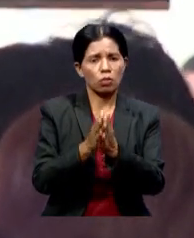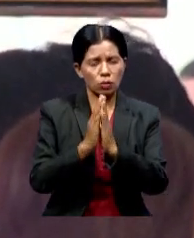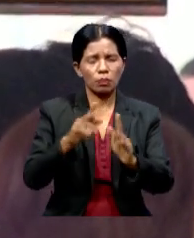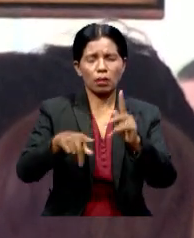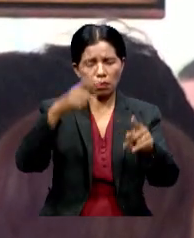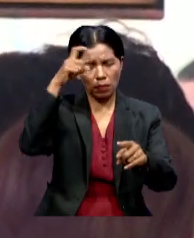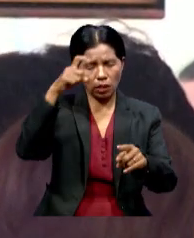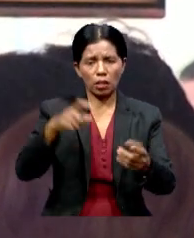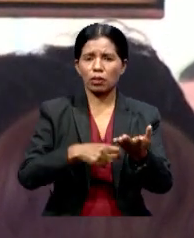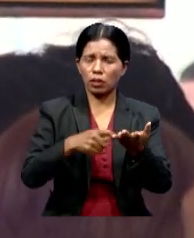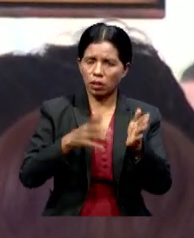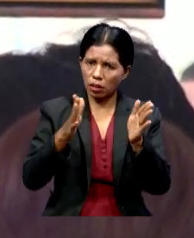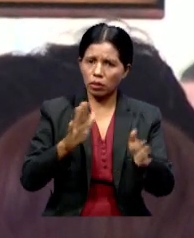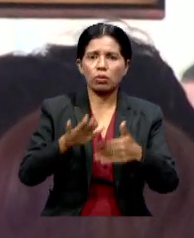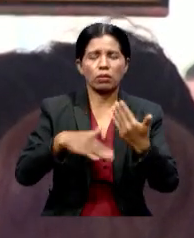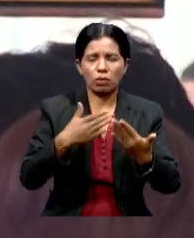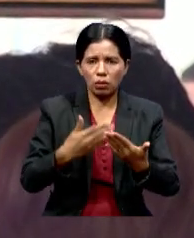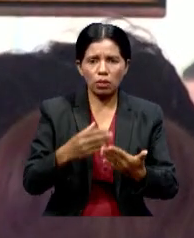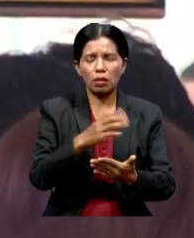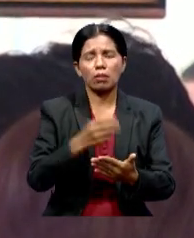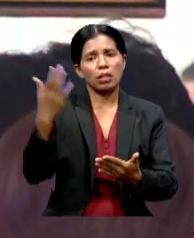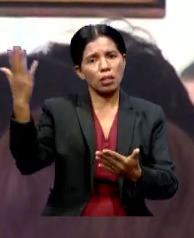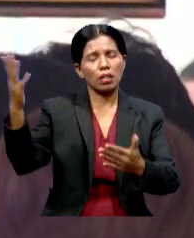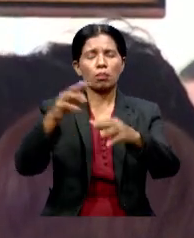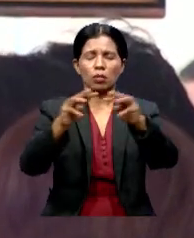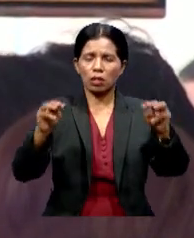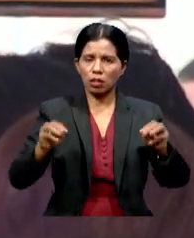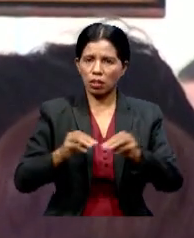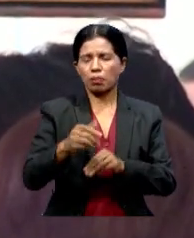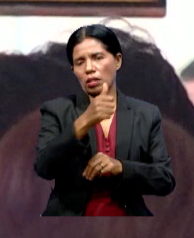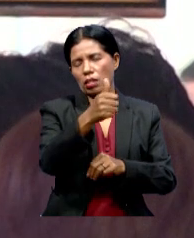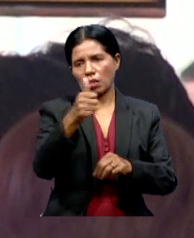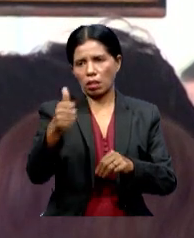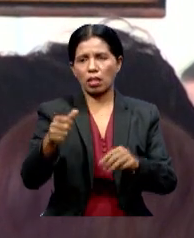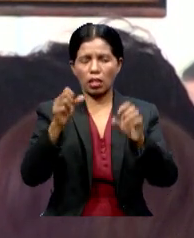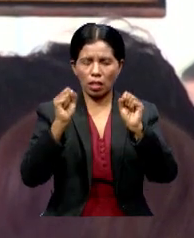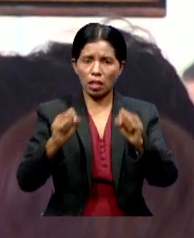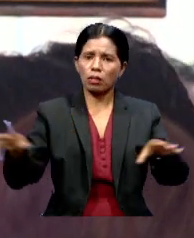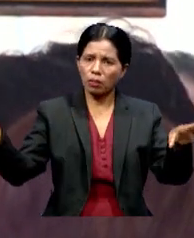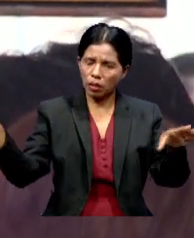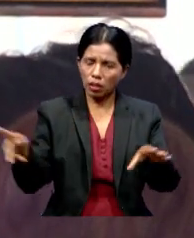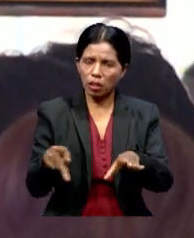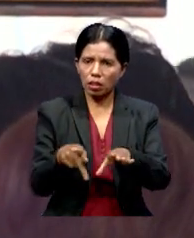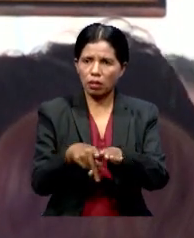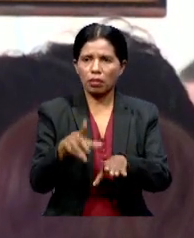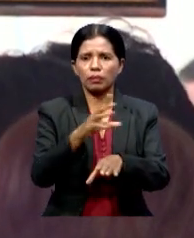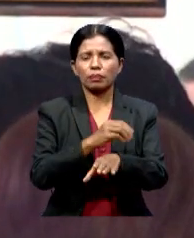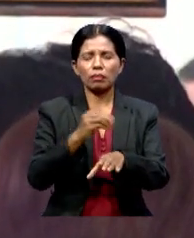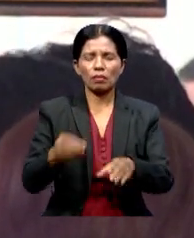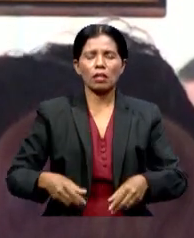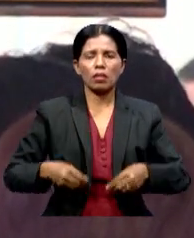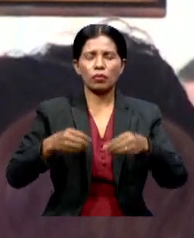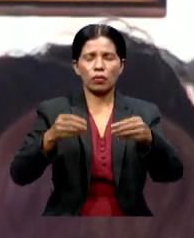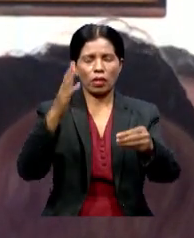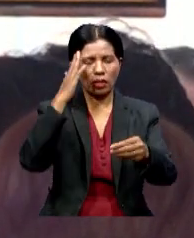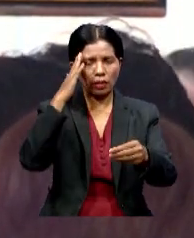técnico de Sira e a município iria. A tu participa ativa não construtivamente